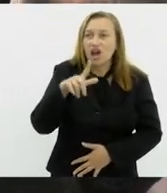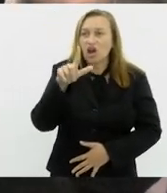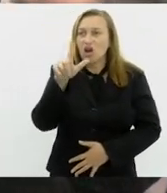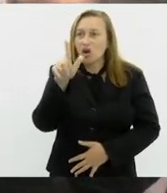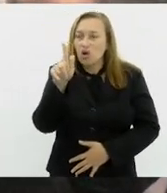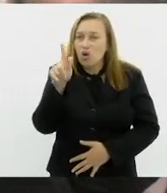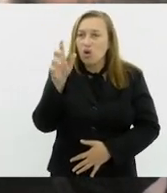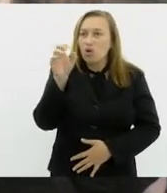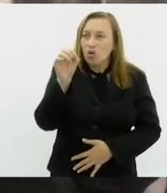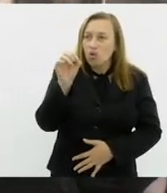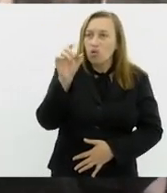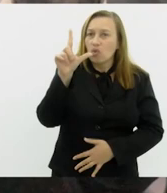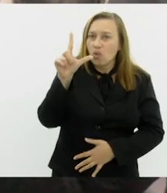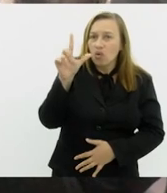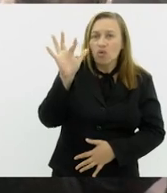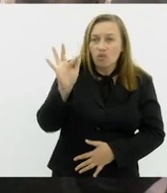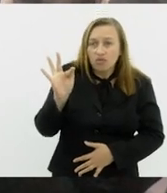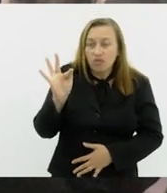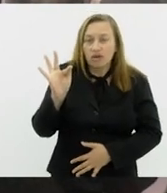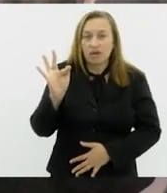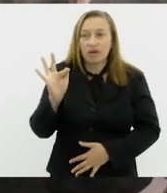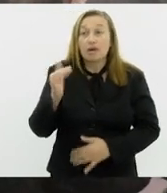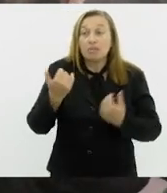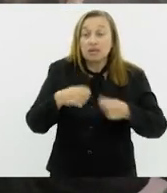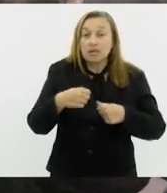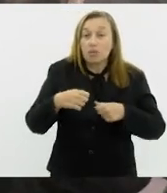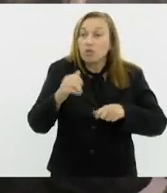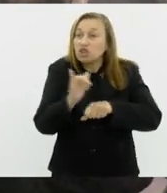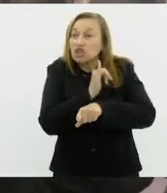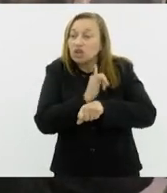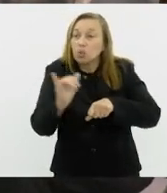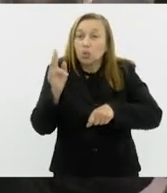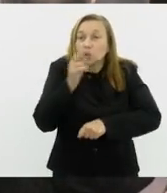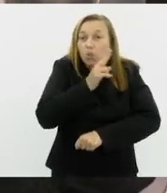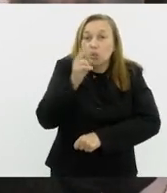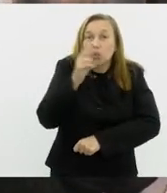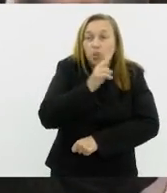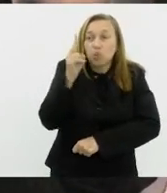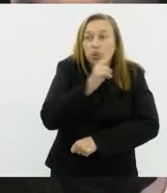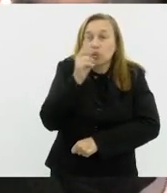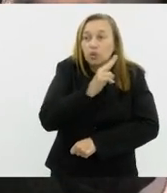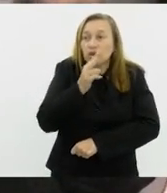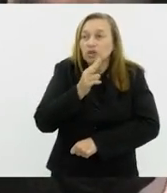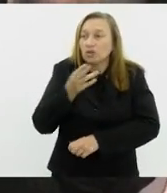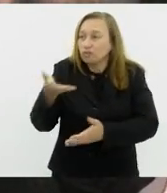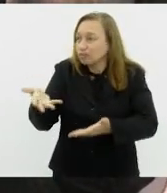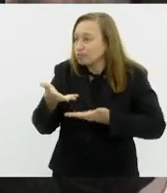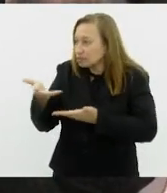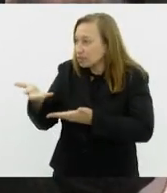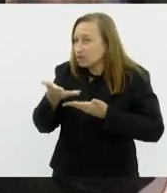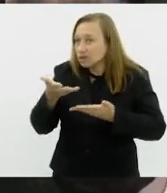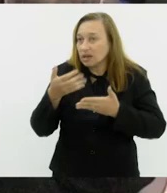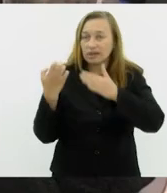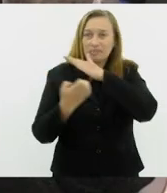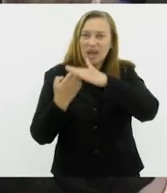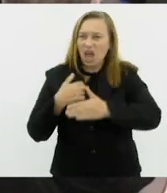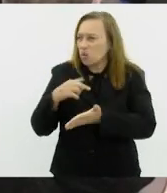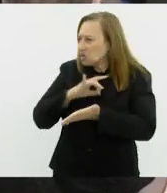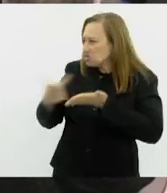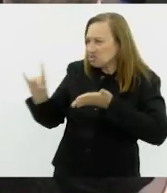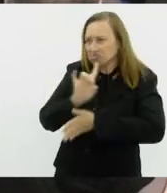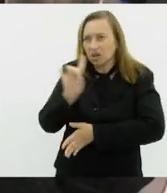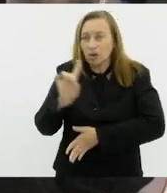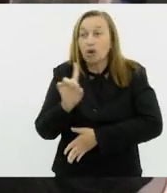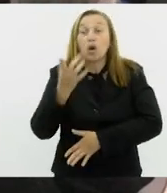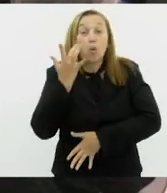ter uma medida urgente, aqui chamando as empresas. Eu não sou inimigo das empresas. Eu acho